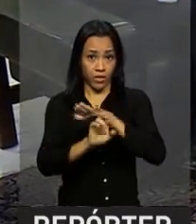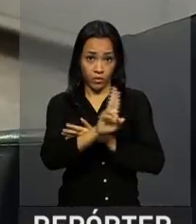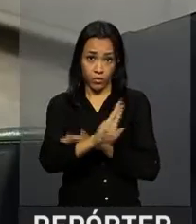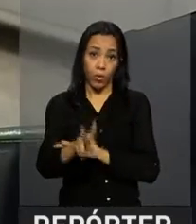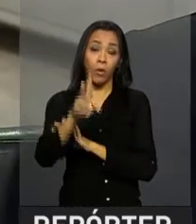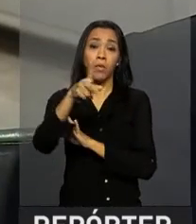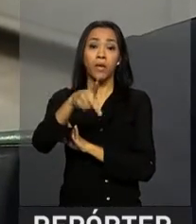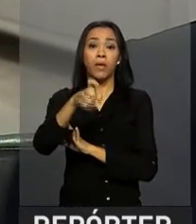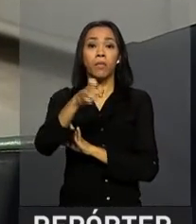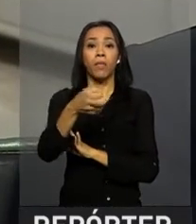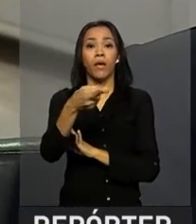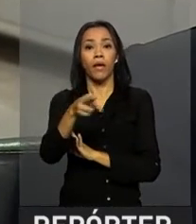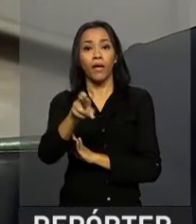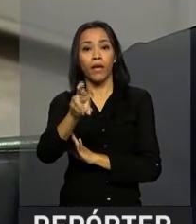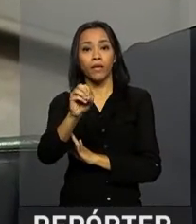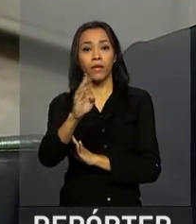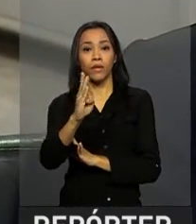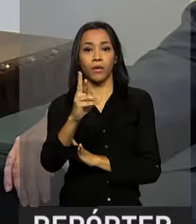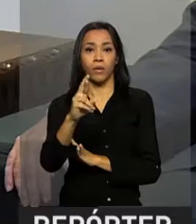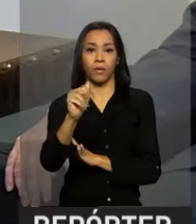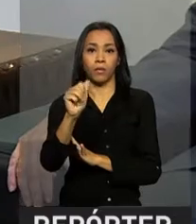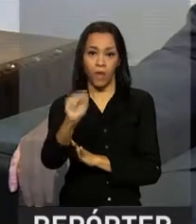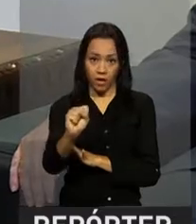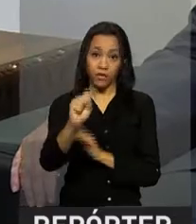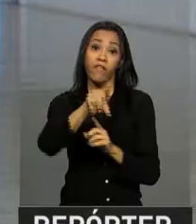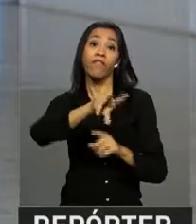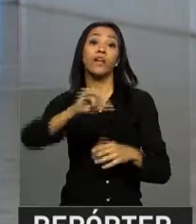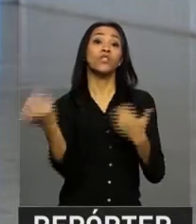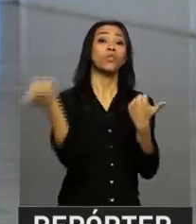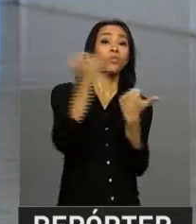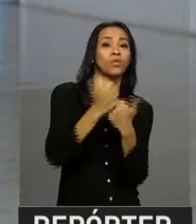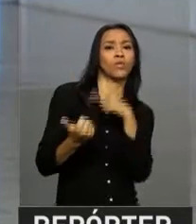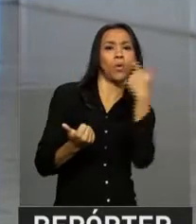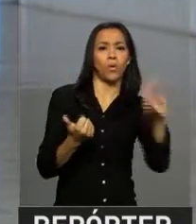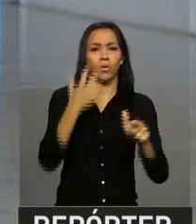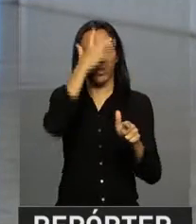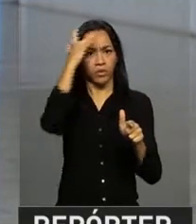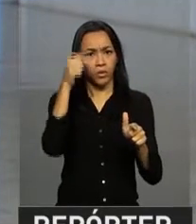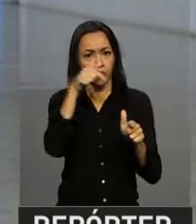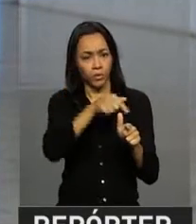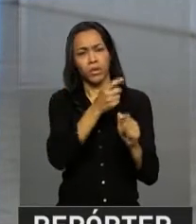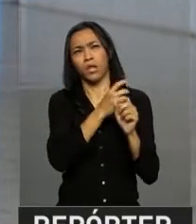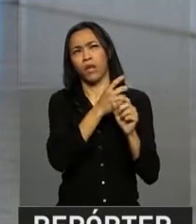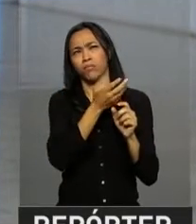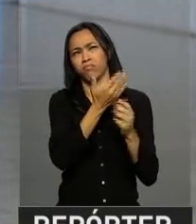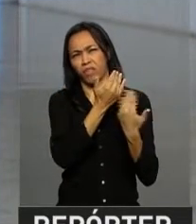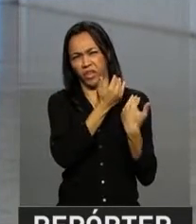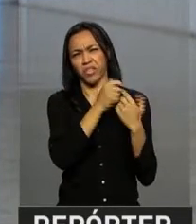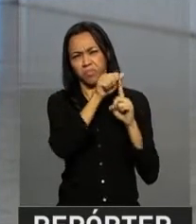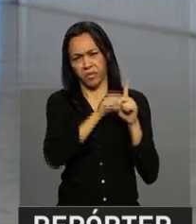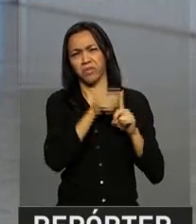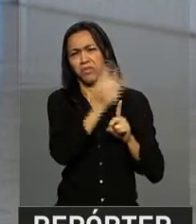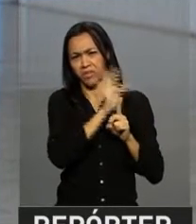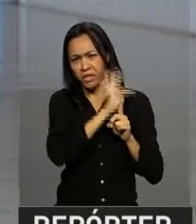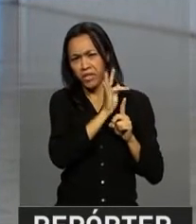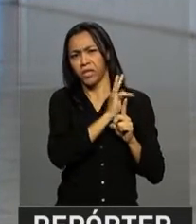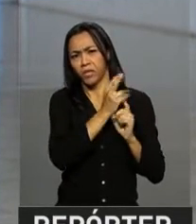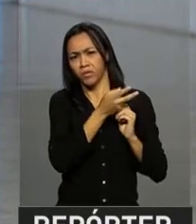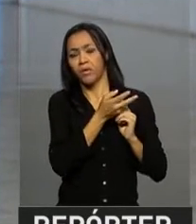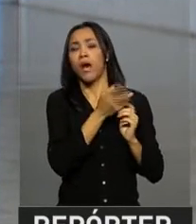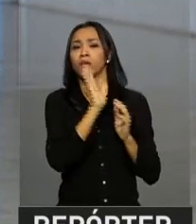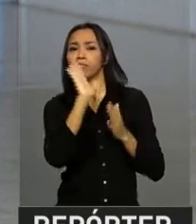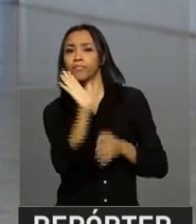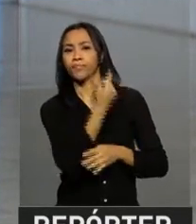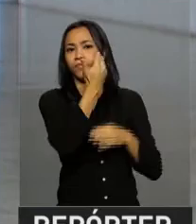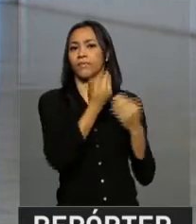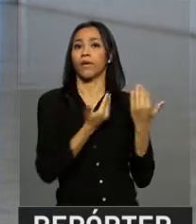engenheiro Pedro Parente. Ele vai substituir Aldemir Bendini, que está à frente da empresa desde fevereiro do ano passado. Pedro